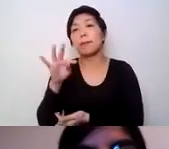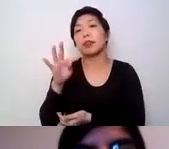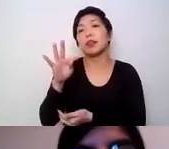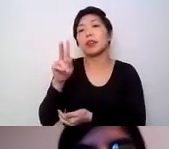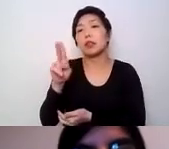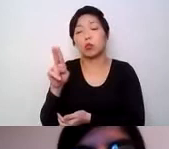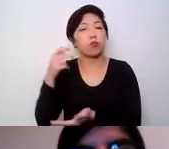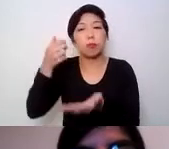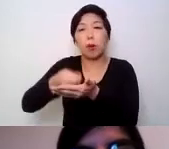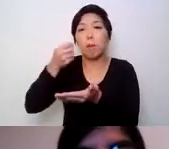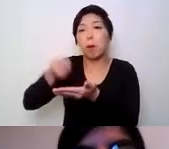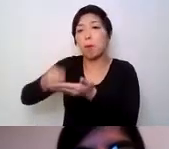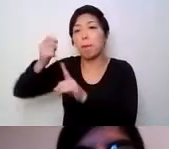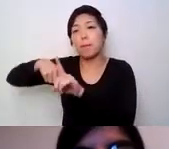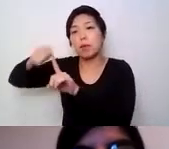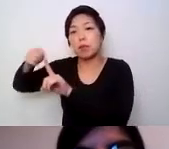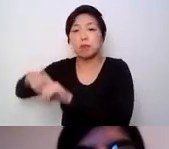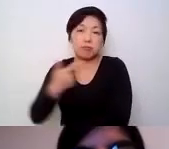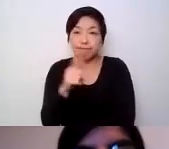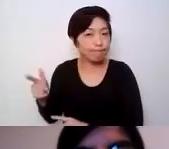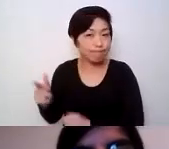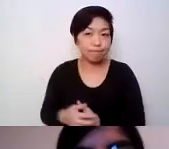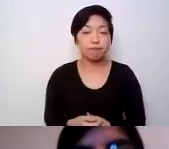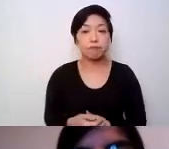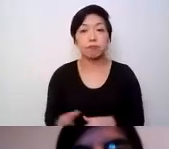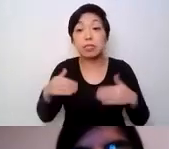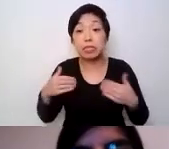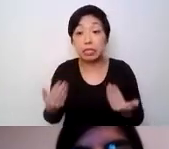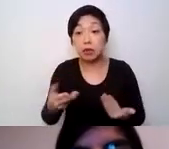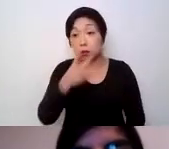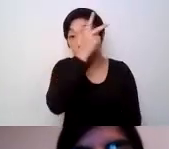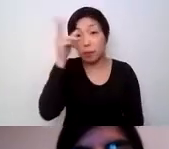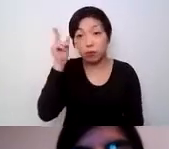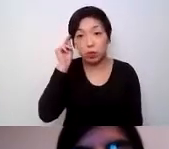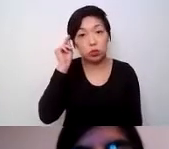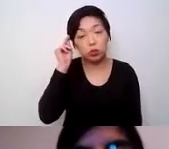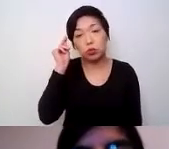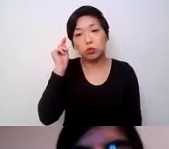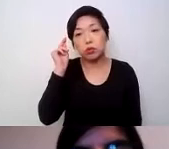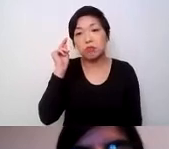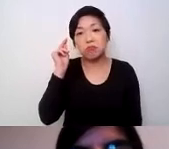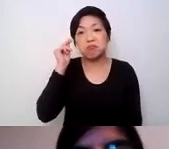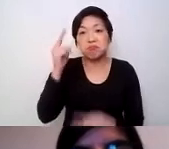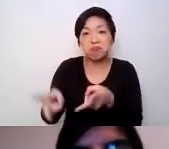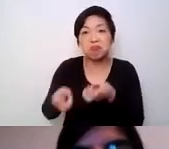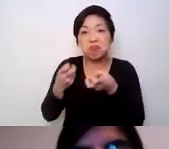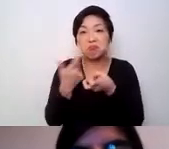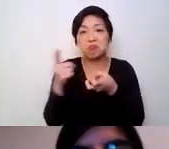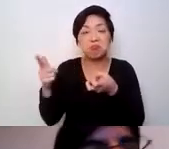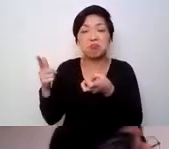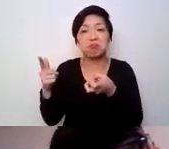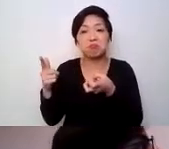existe isso então a municipalidade não vê mais retorno financeiro nesse